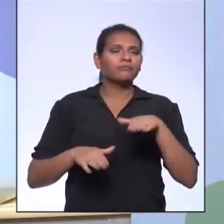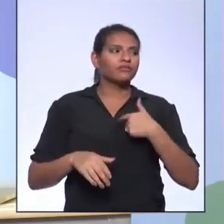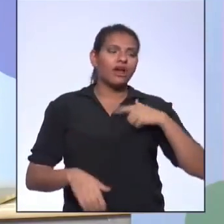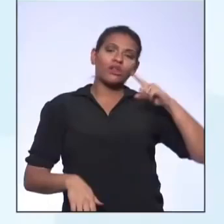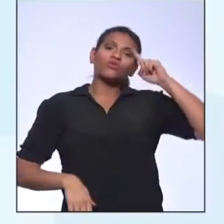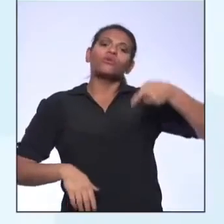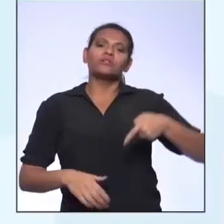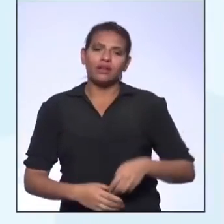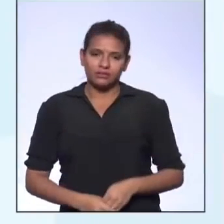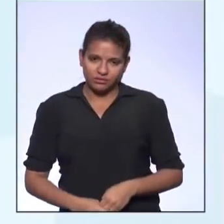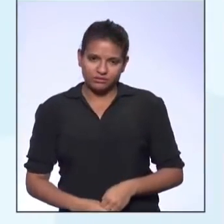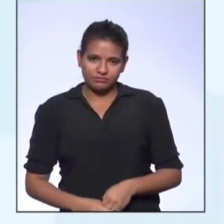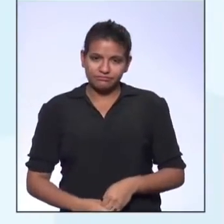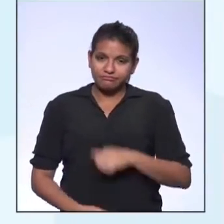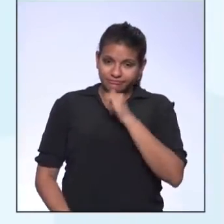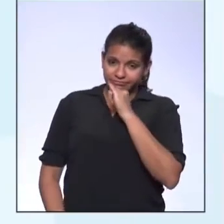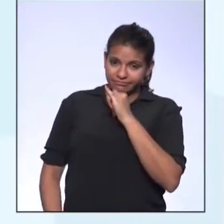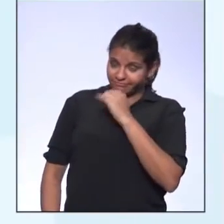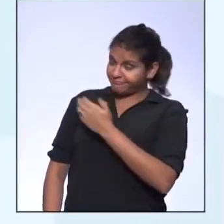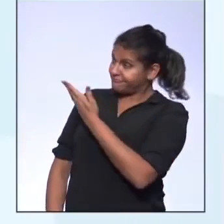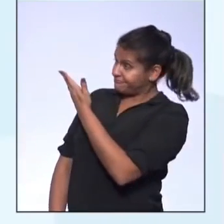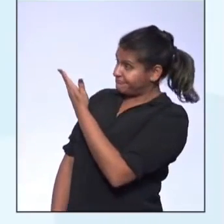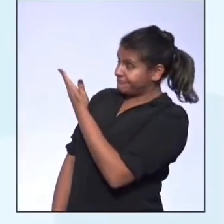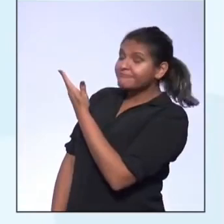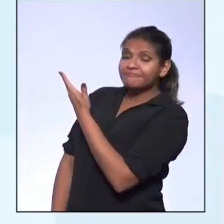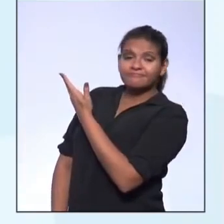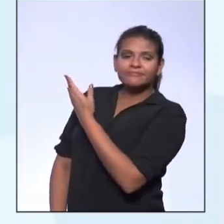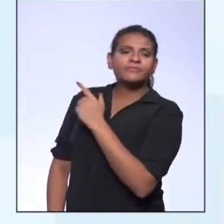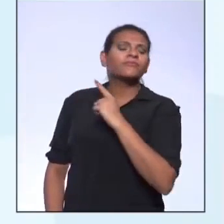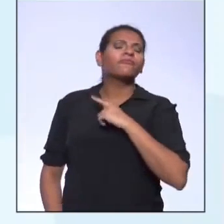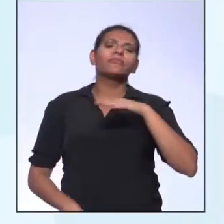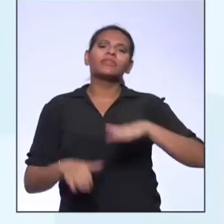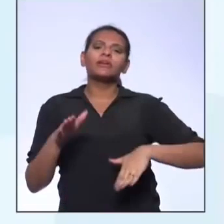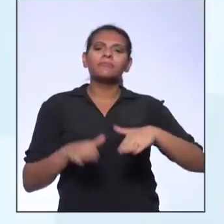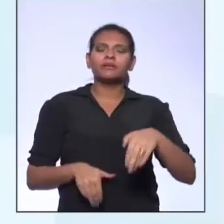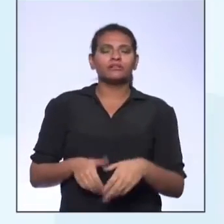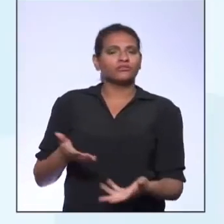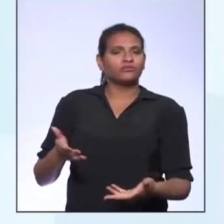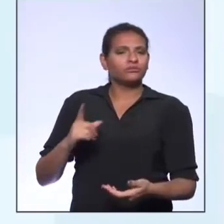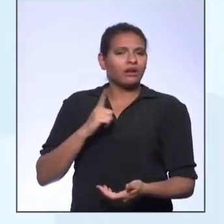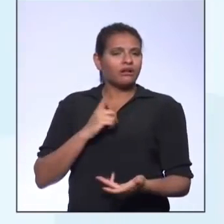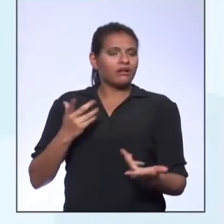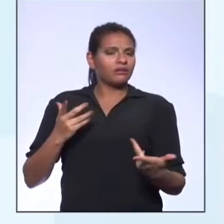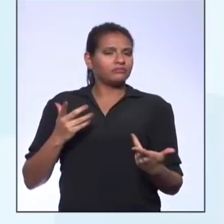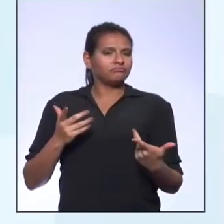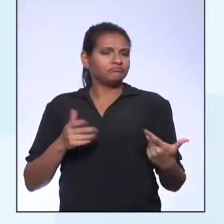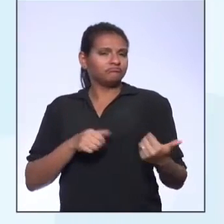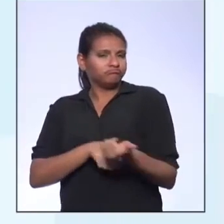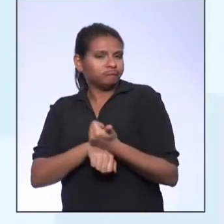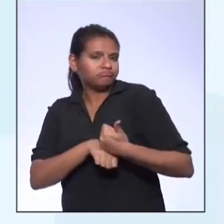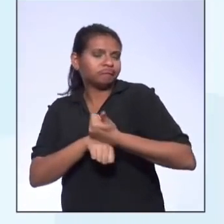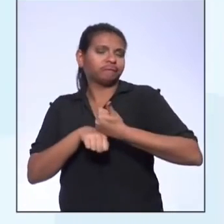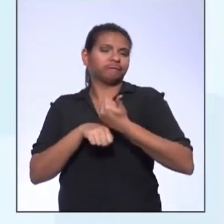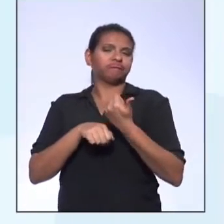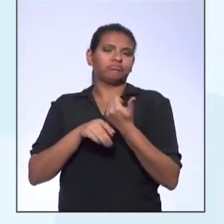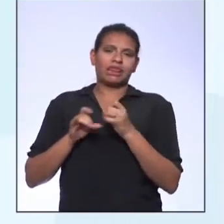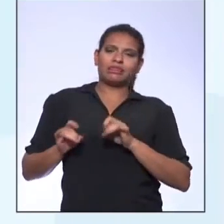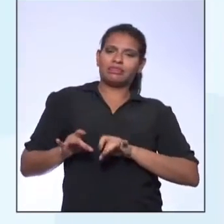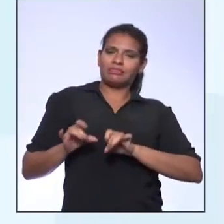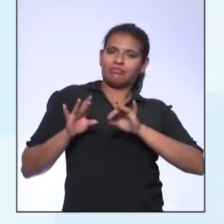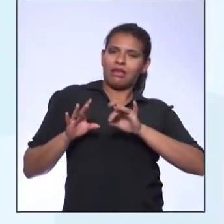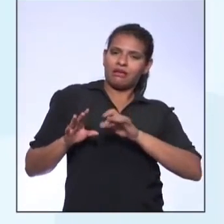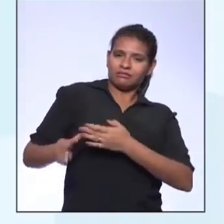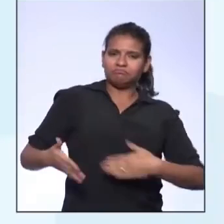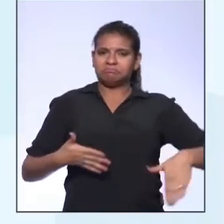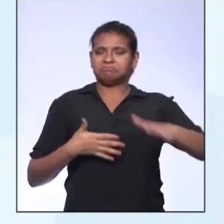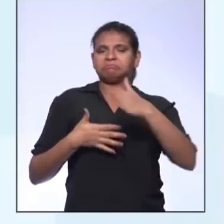Uma autoridade se configura pelo prestígio, o caráter de a competência técnica adquirida, ethos.